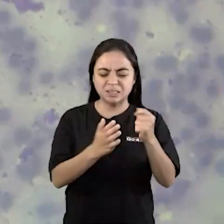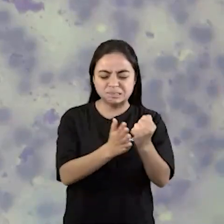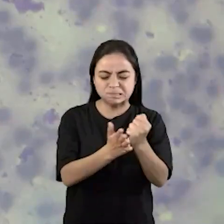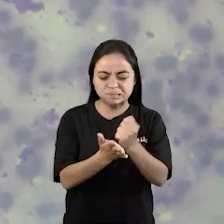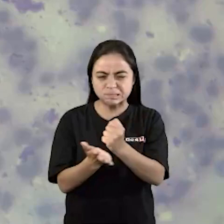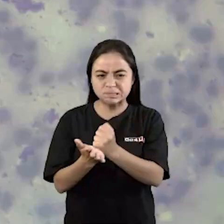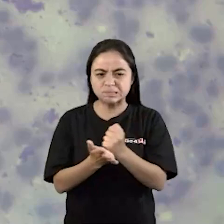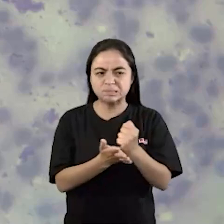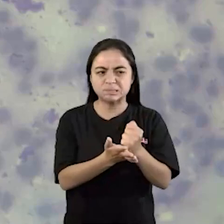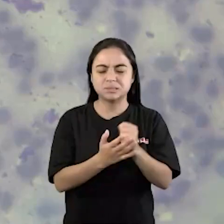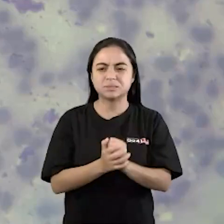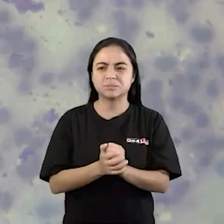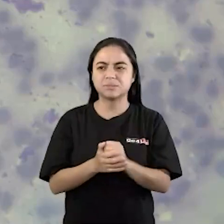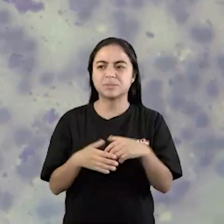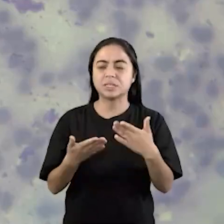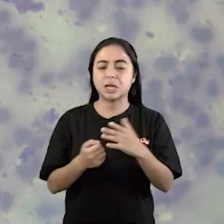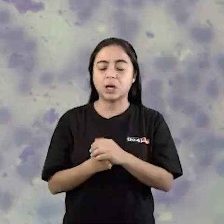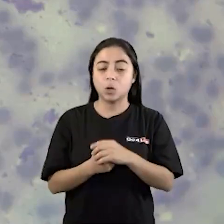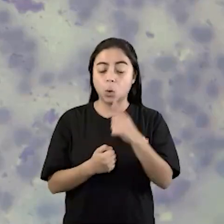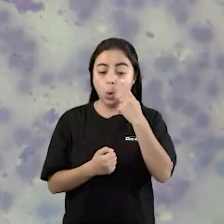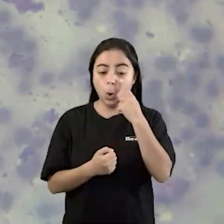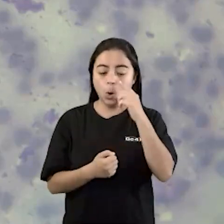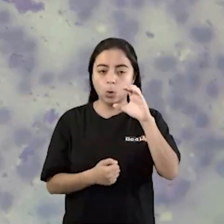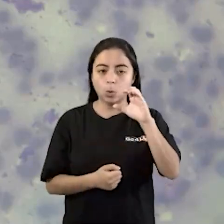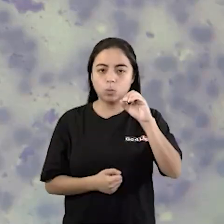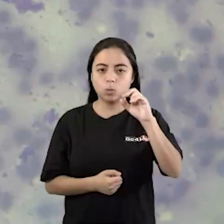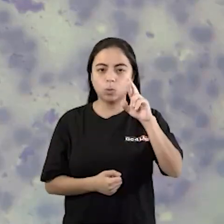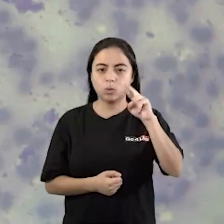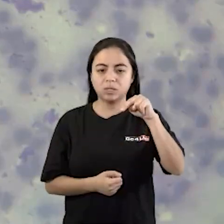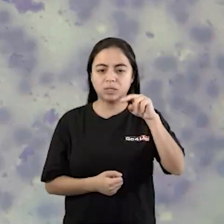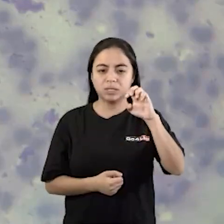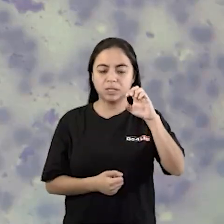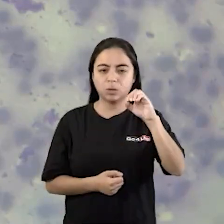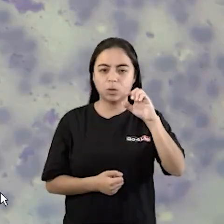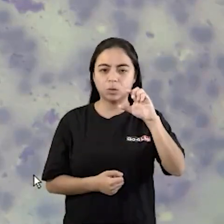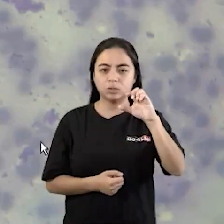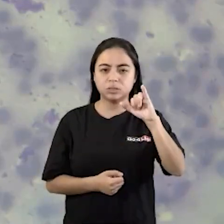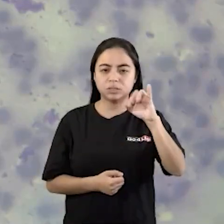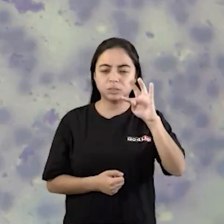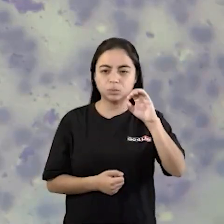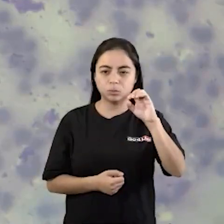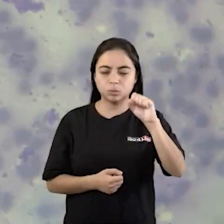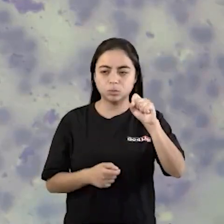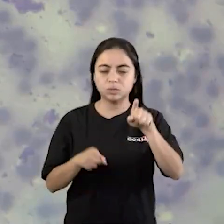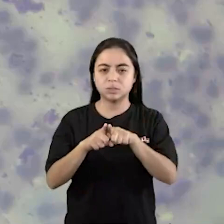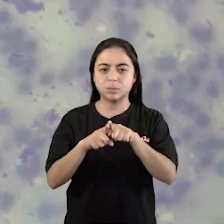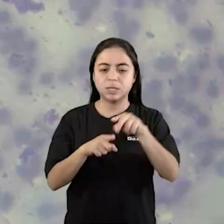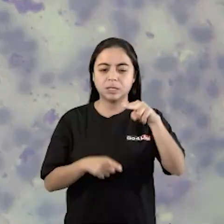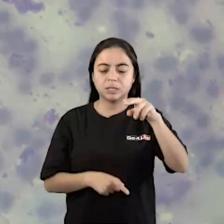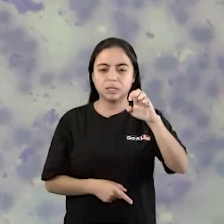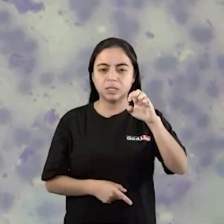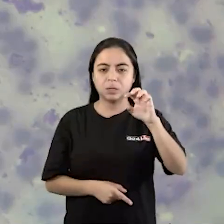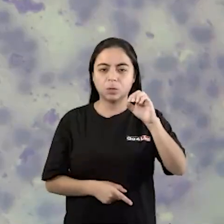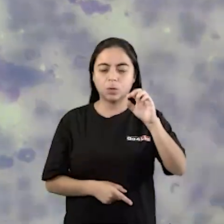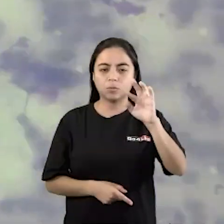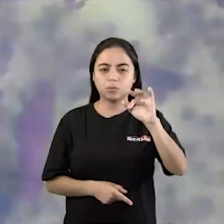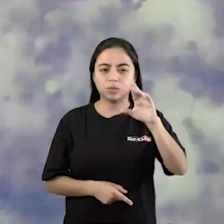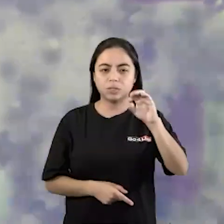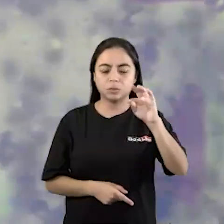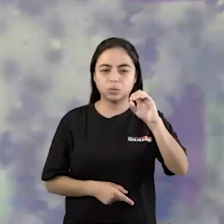amarronzadas. Vejam que é uma lâmina com corneócitos, com neutrófilos degenerados, então tem inflamação